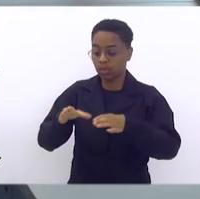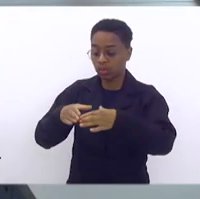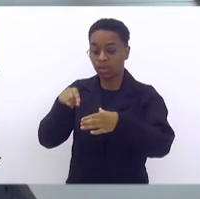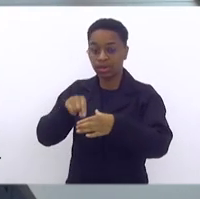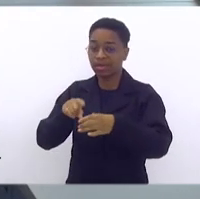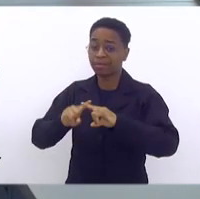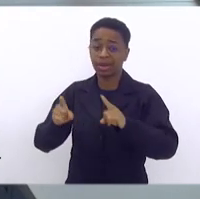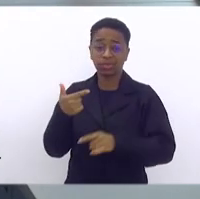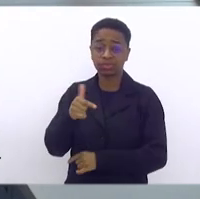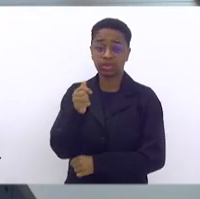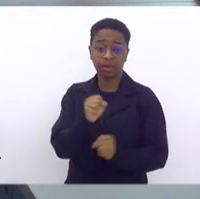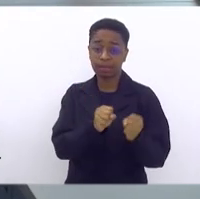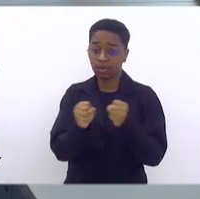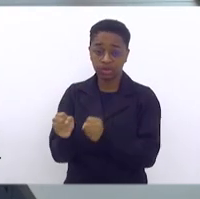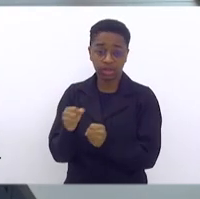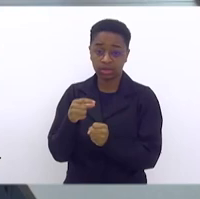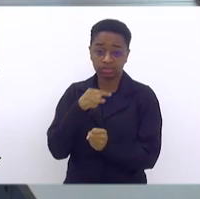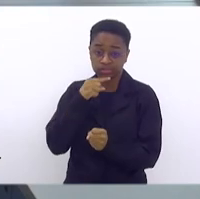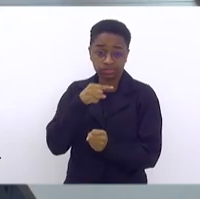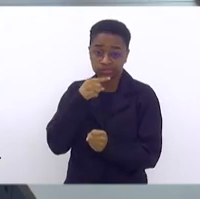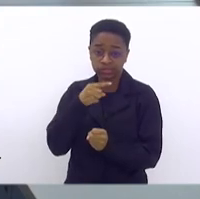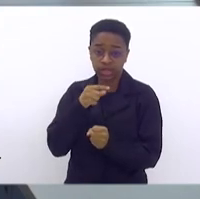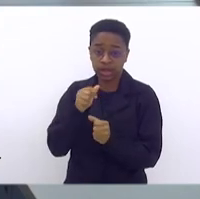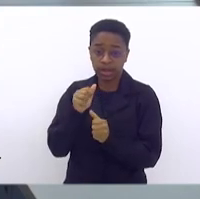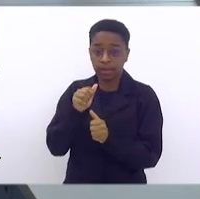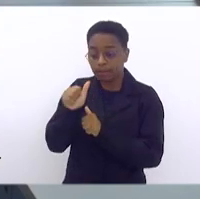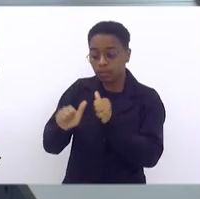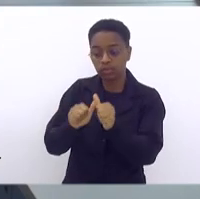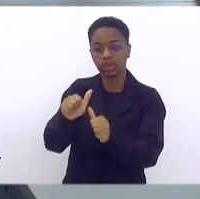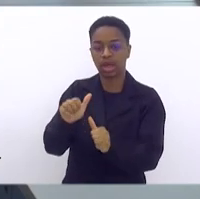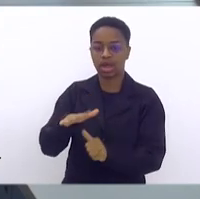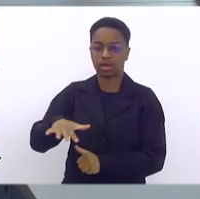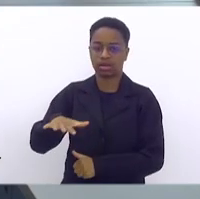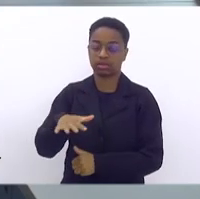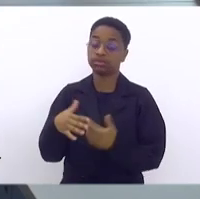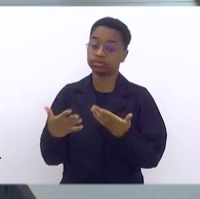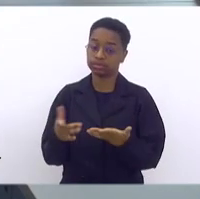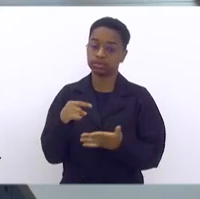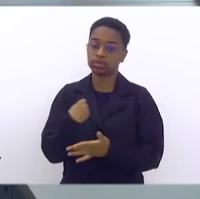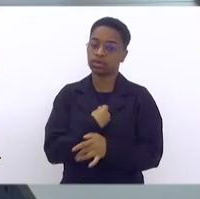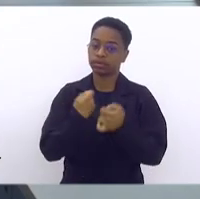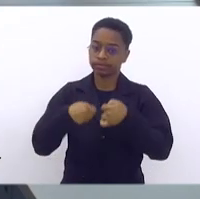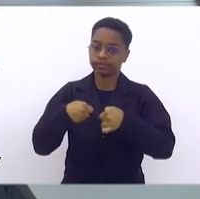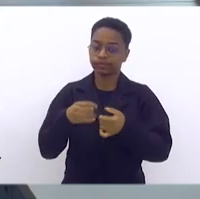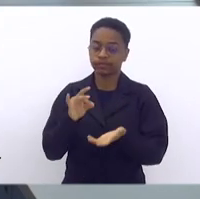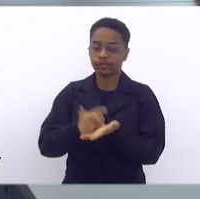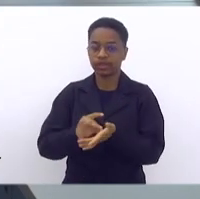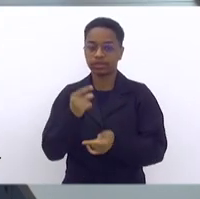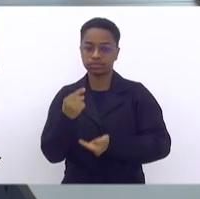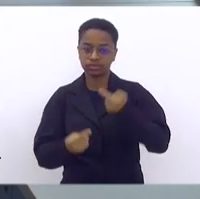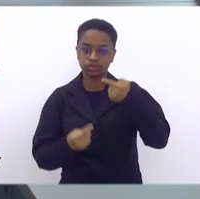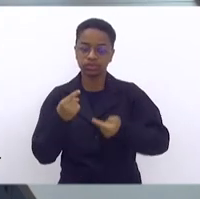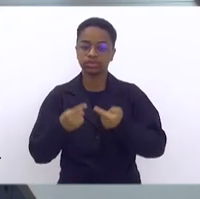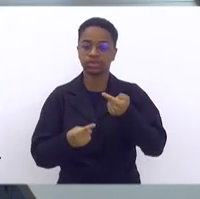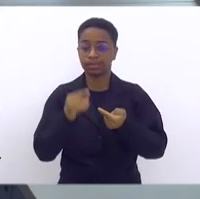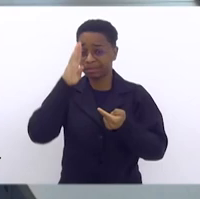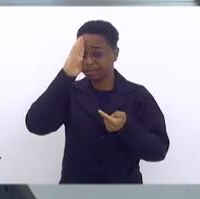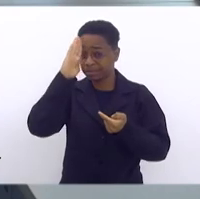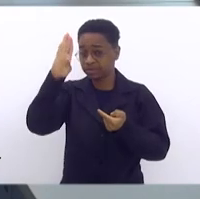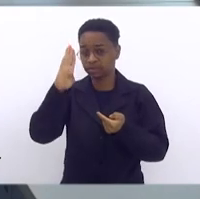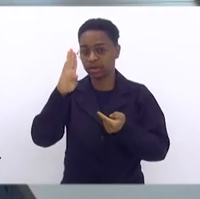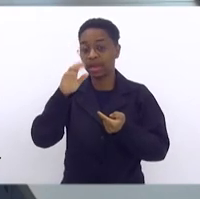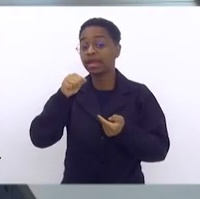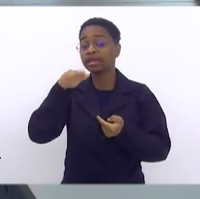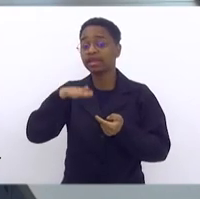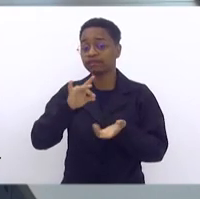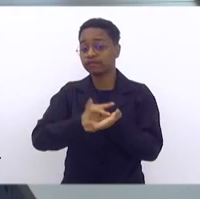tem o poder de interferir nesse aspecto, né? Então a gente precisa colocar na discussão, na centralidade da discussão, quem tem